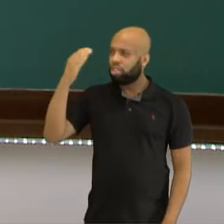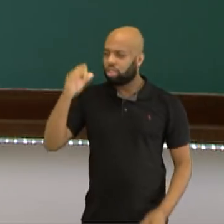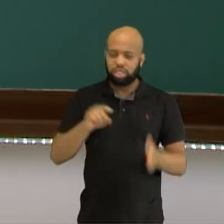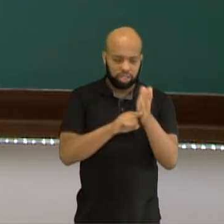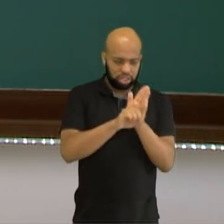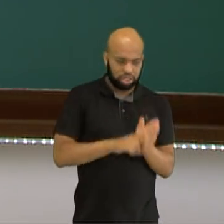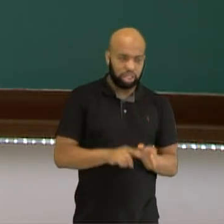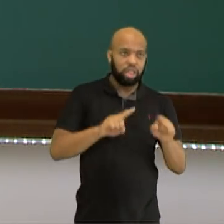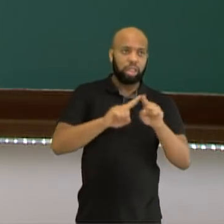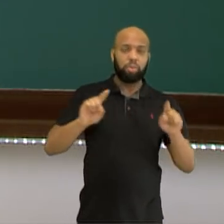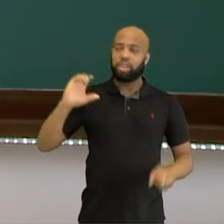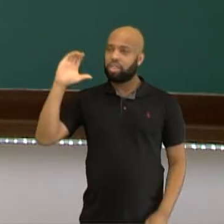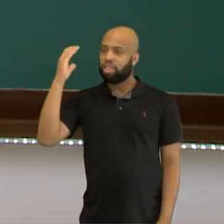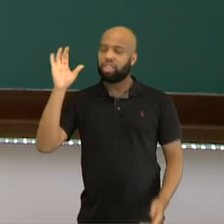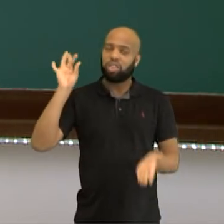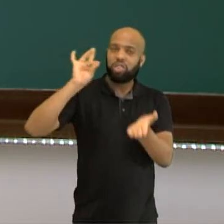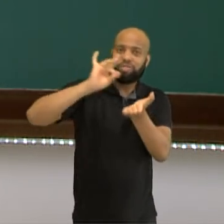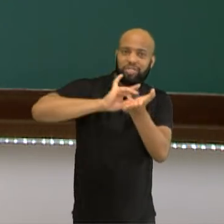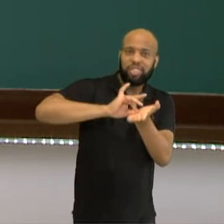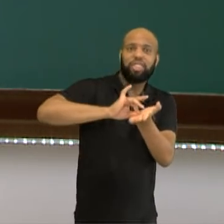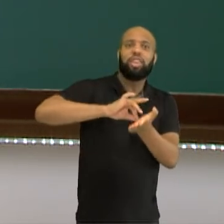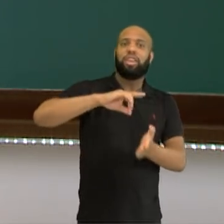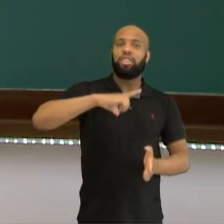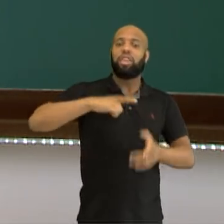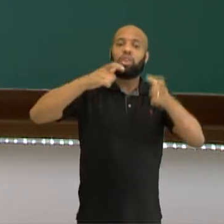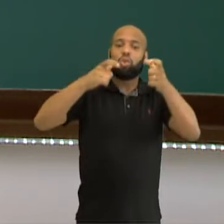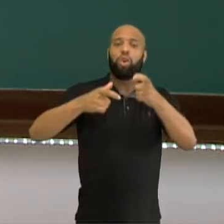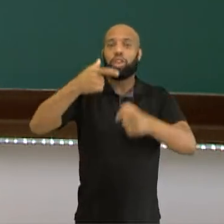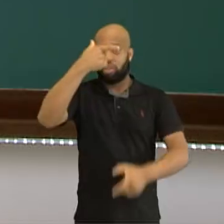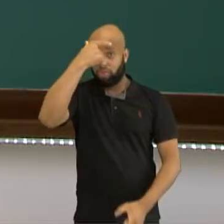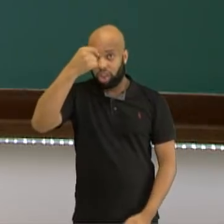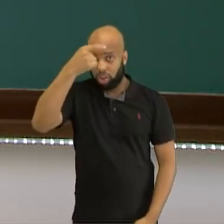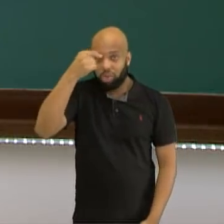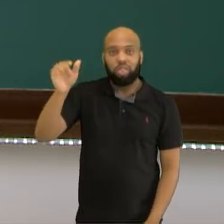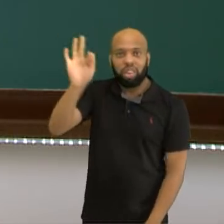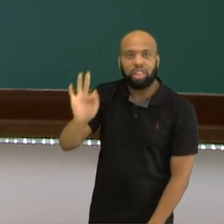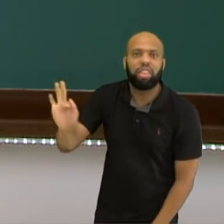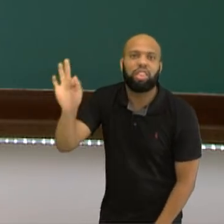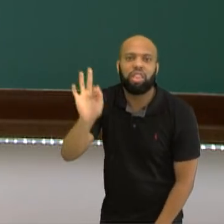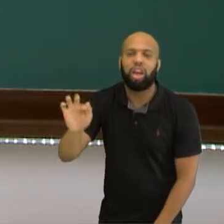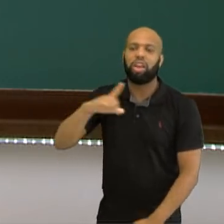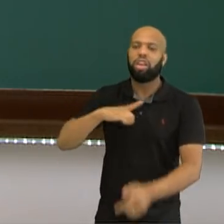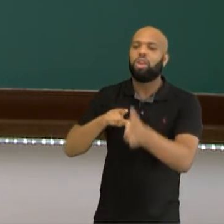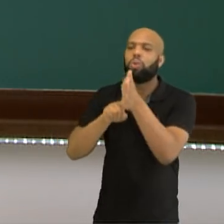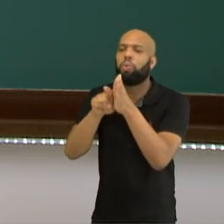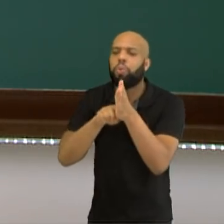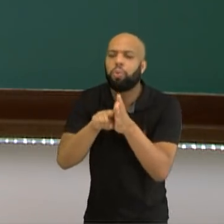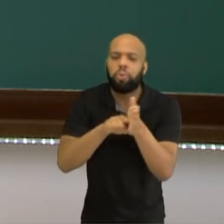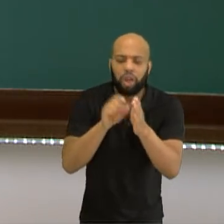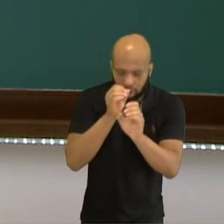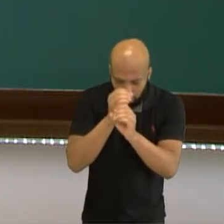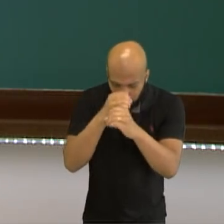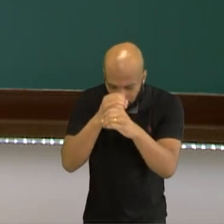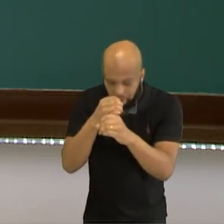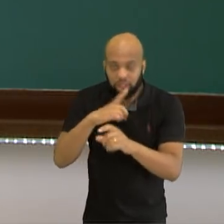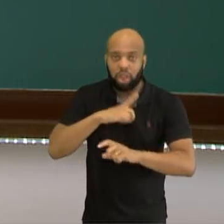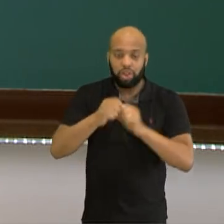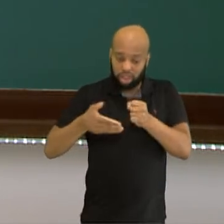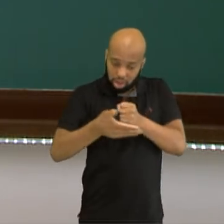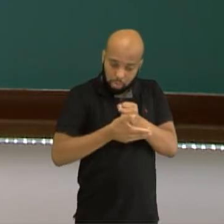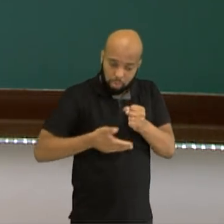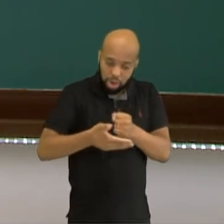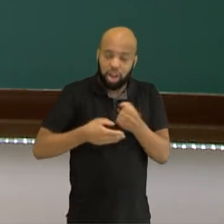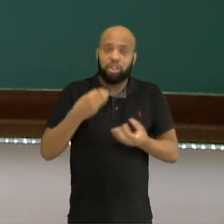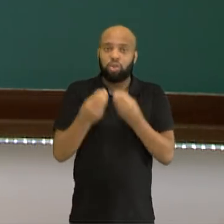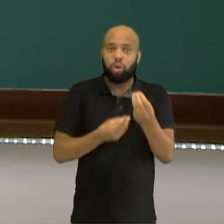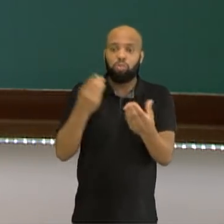os cientistas reais, aqueles que estão nas universidades, nos centros de pesquisa, eles se baseiam em fatos, eles